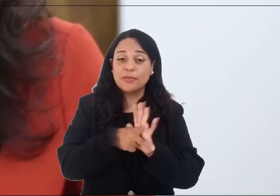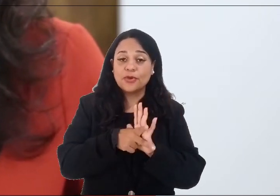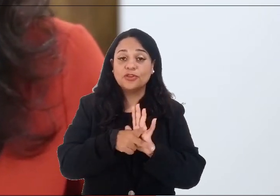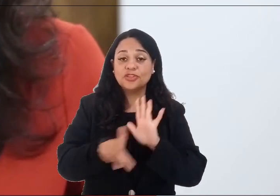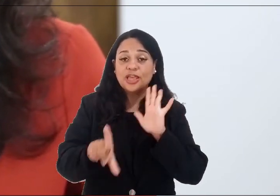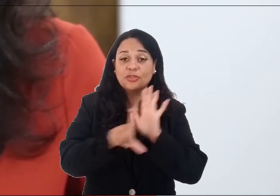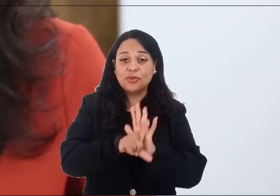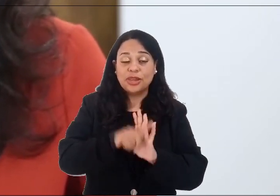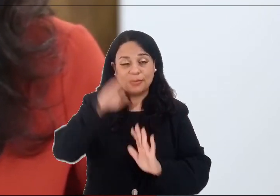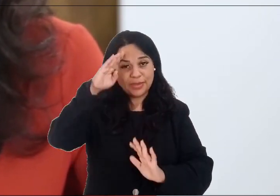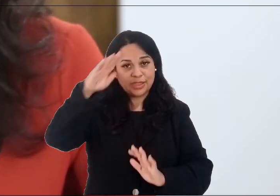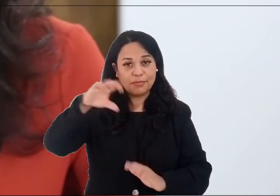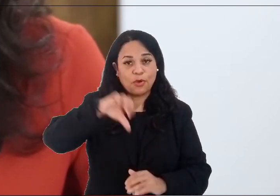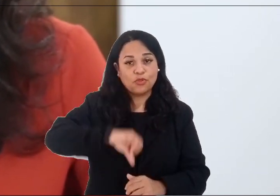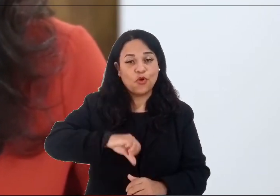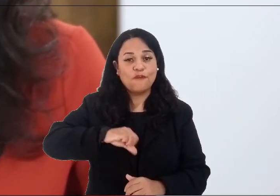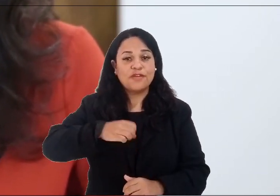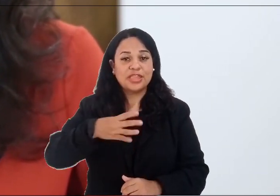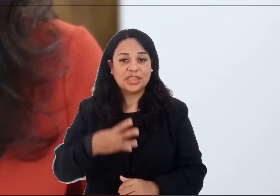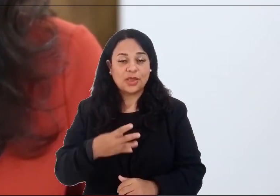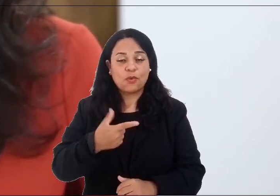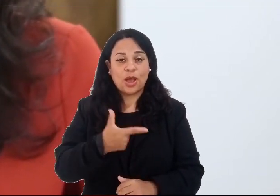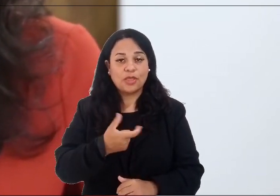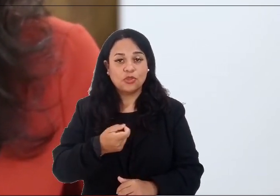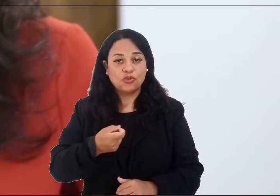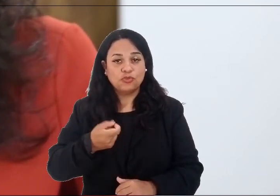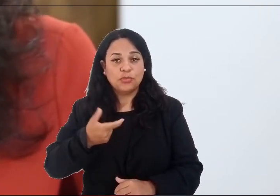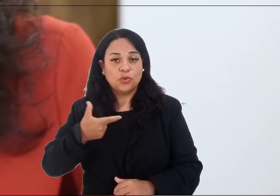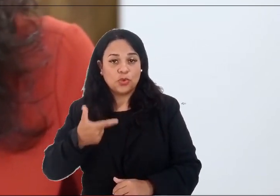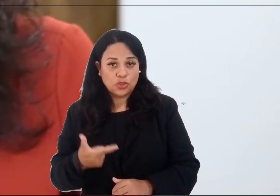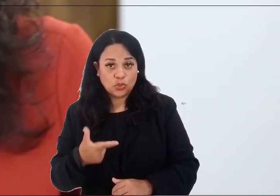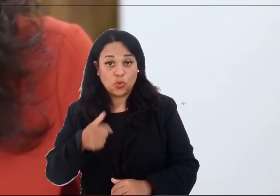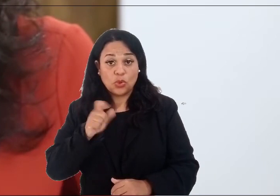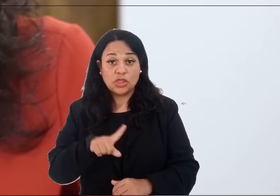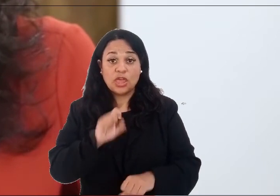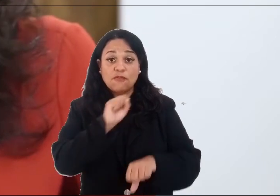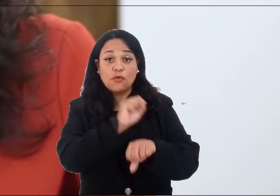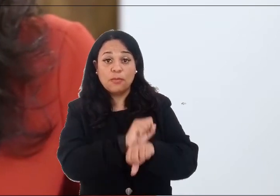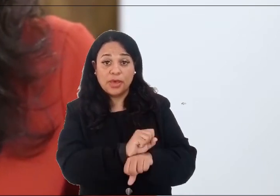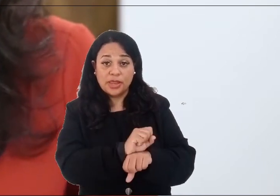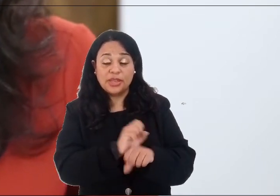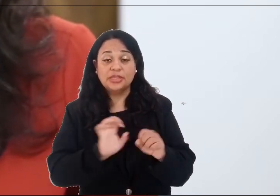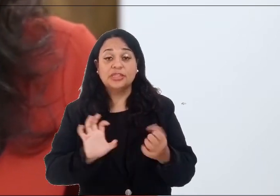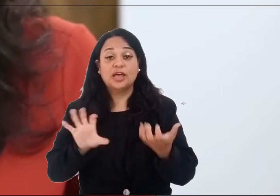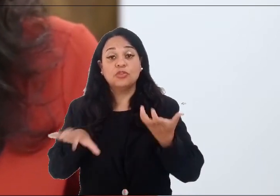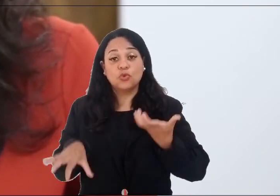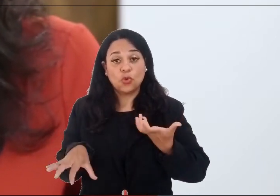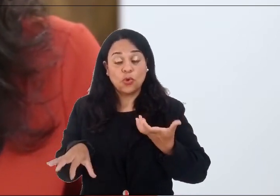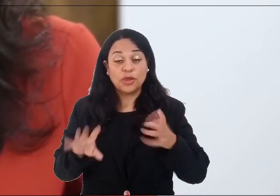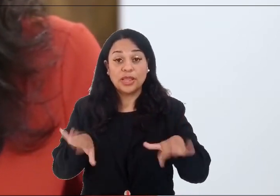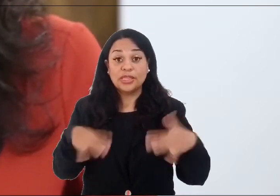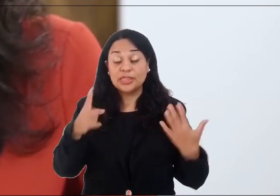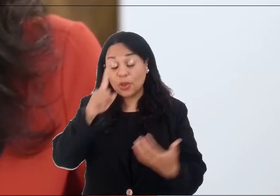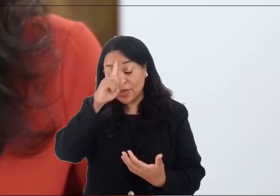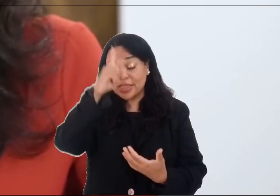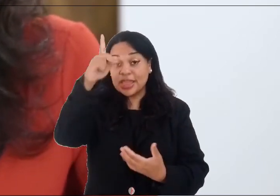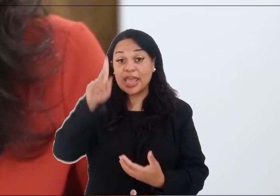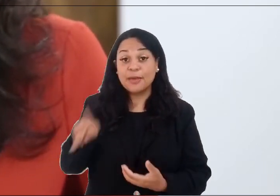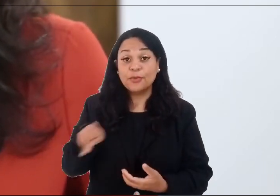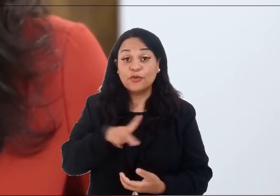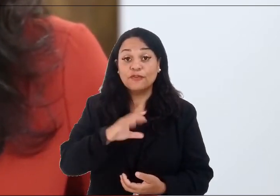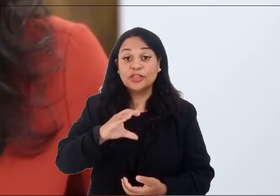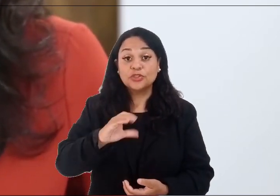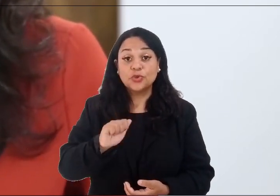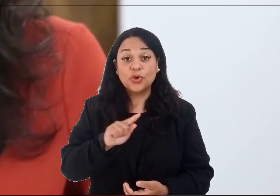principal, o 94/2002, da deputada Zulaye Cobra, que ficam paralisados no Congresso. Então vem uma ideia do professor Kazu